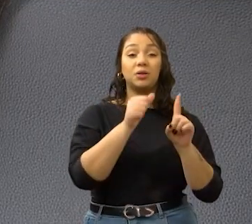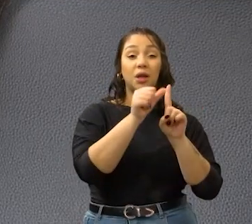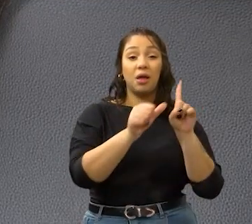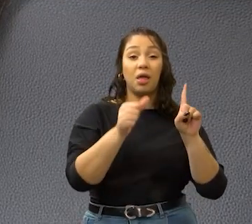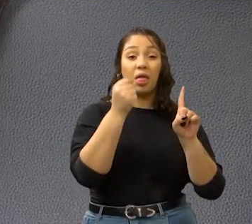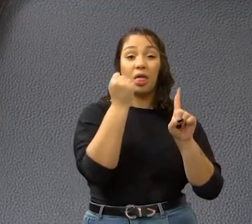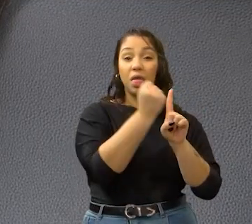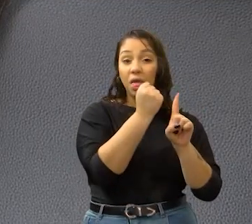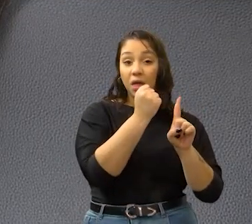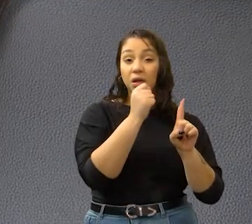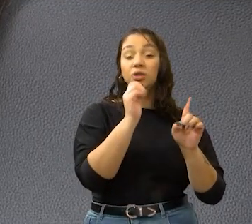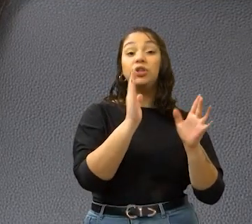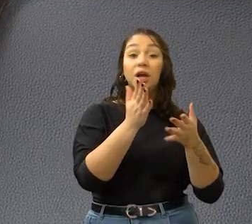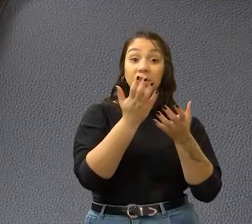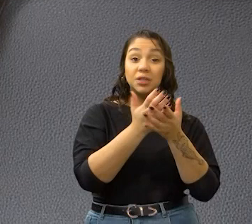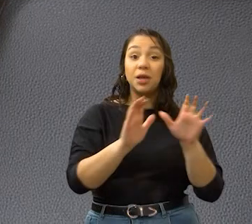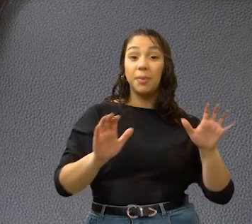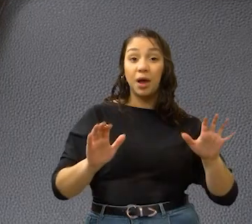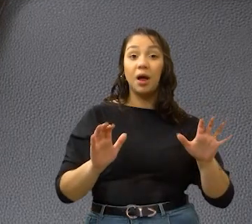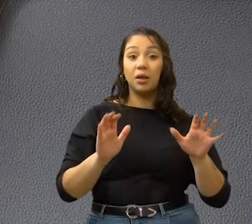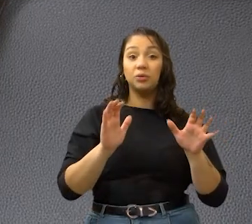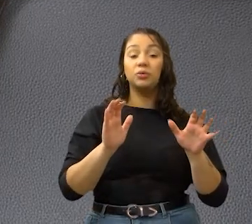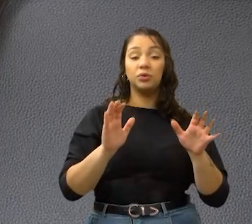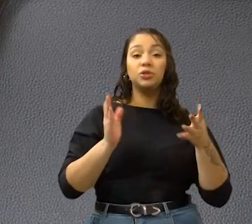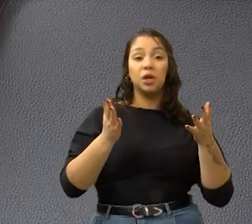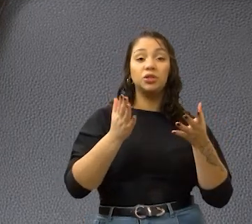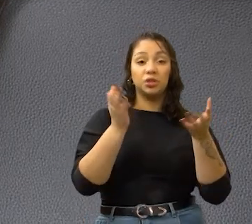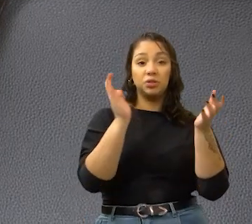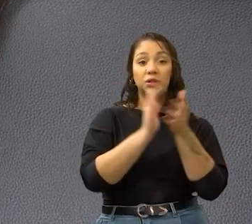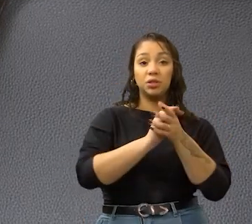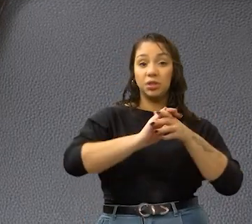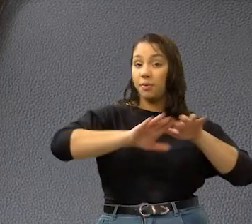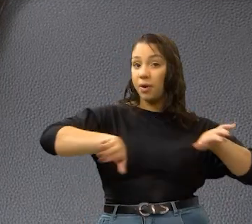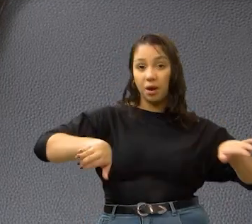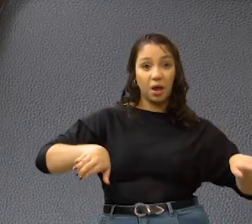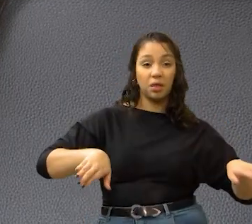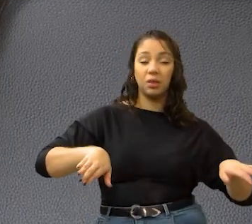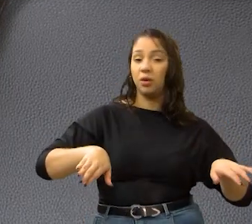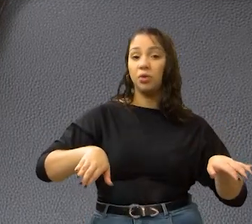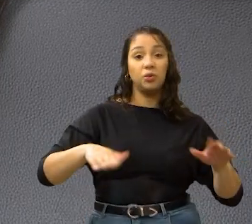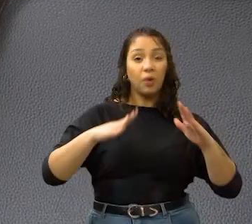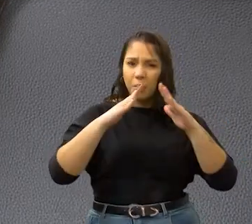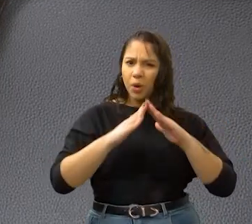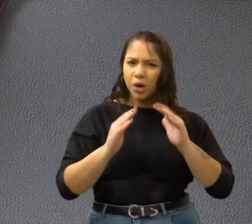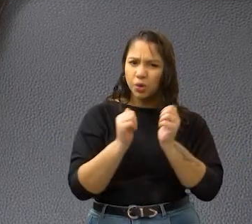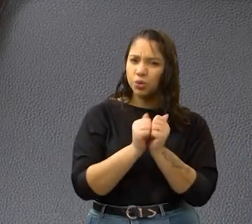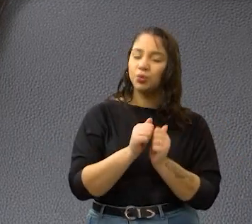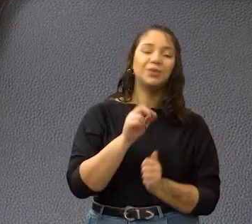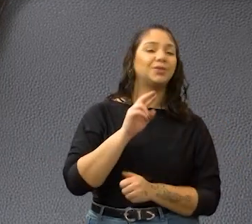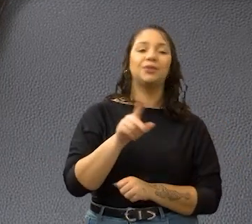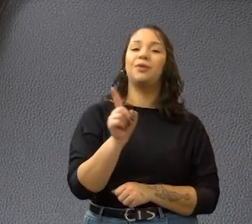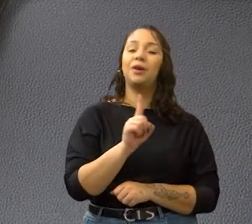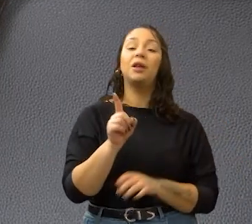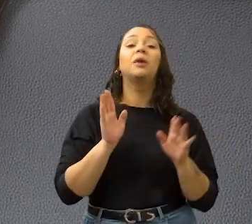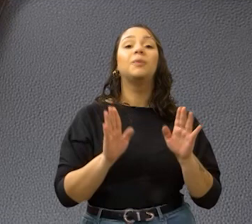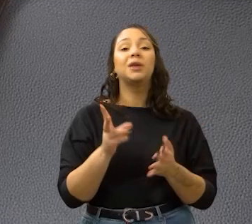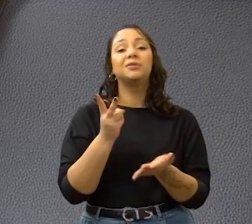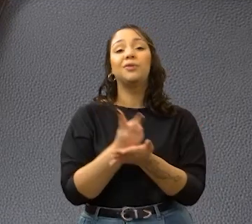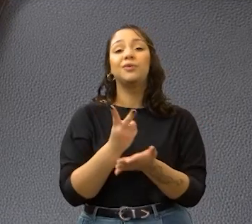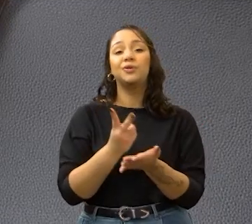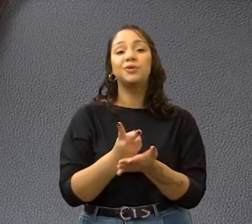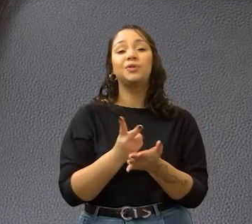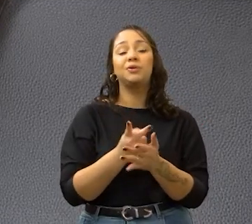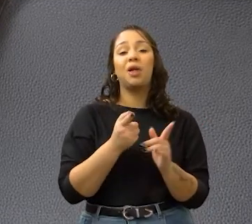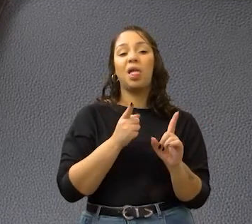visto, os casais já tinham se separado. Eles já não estavam mais morando juntos, né? E